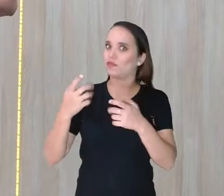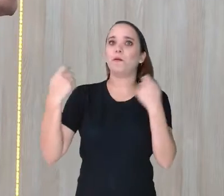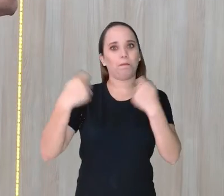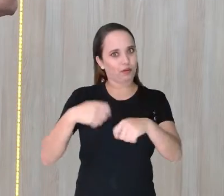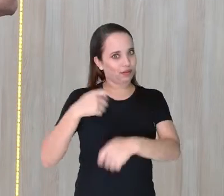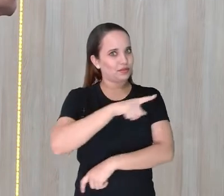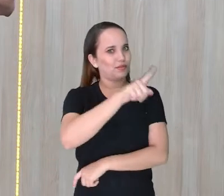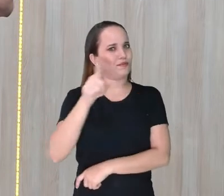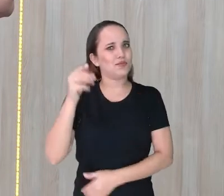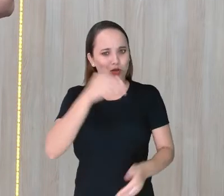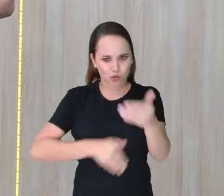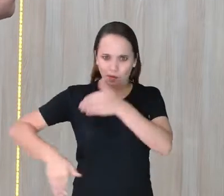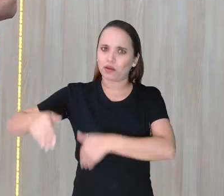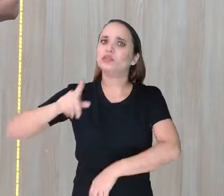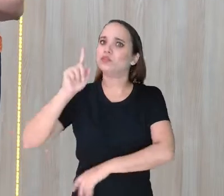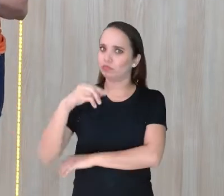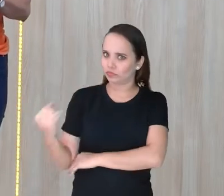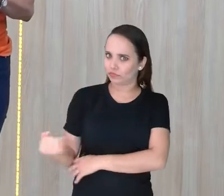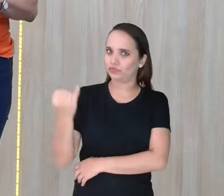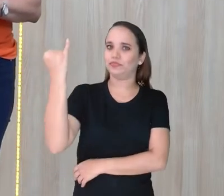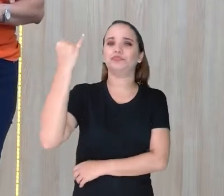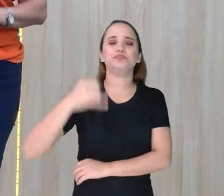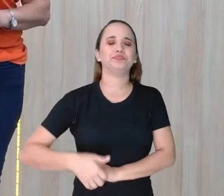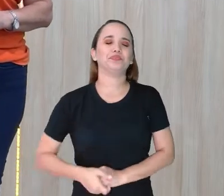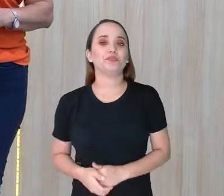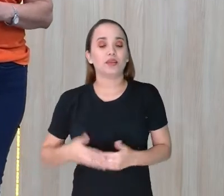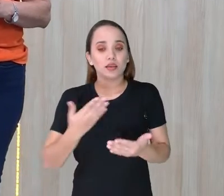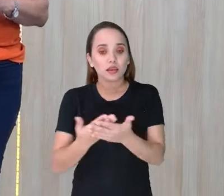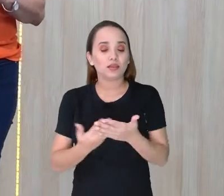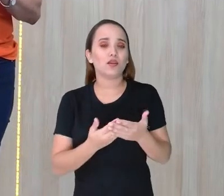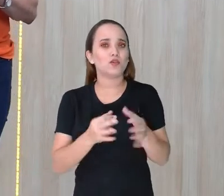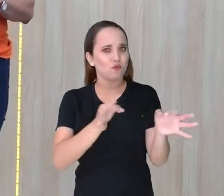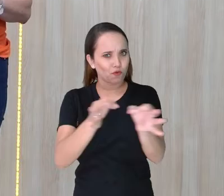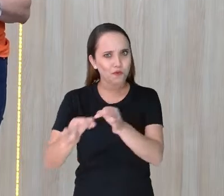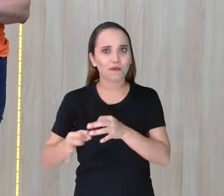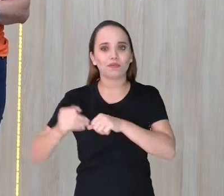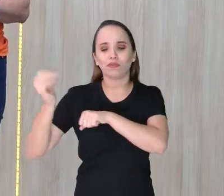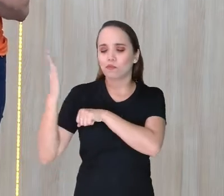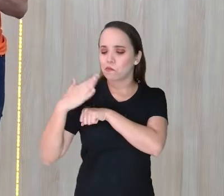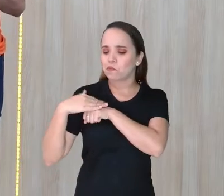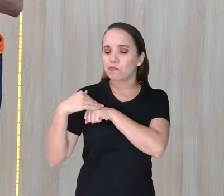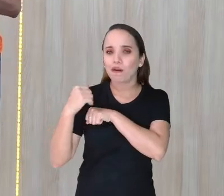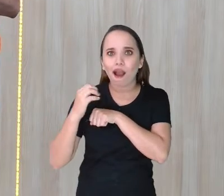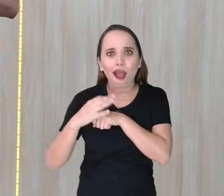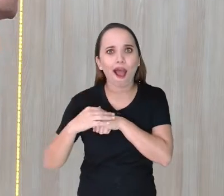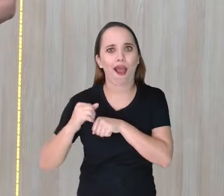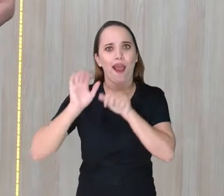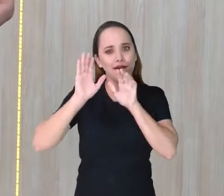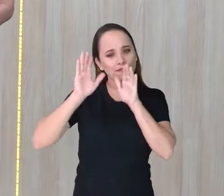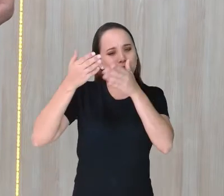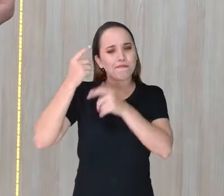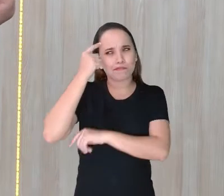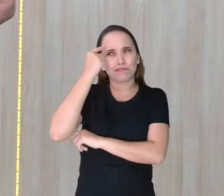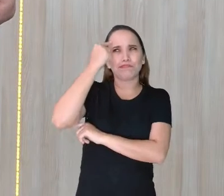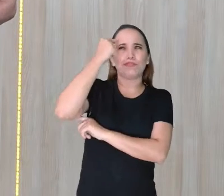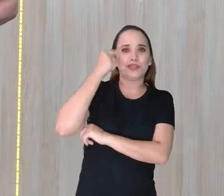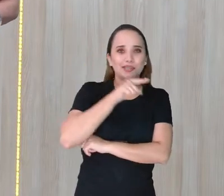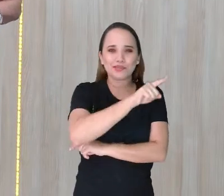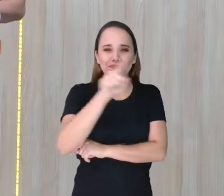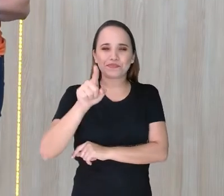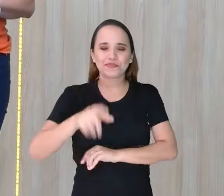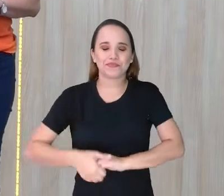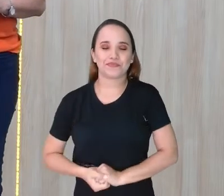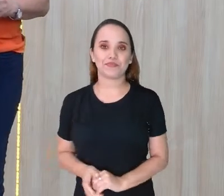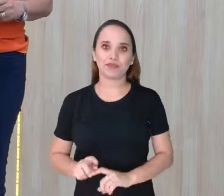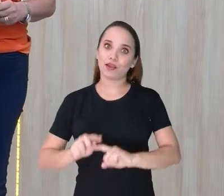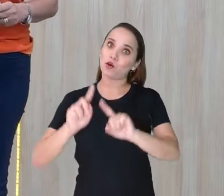certo? Essa interação é muito importante e essas aulas elas foram preparadas com muito carinho, pensando especialmente para vocês. Mas